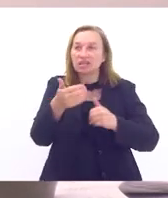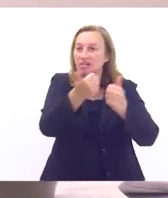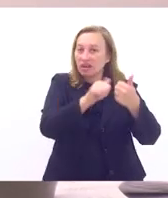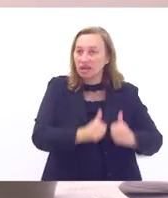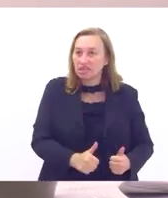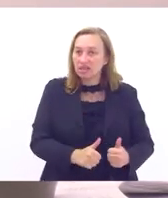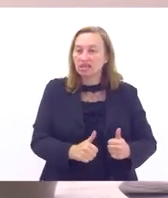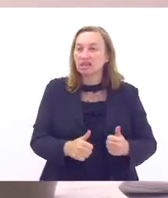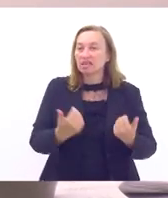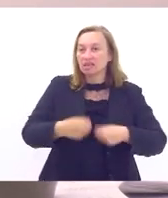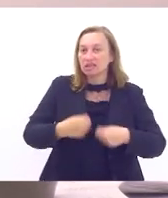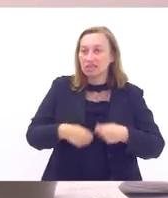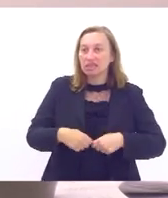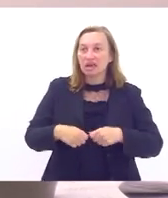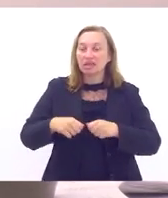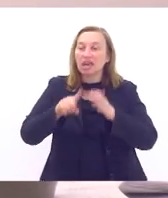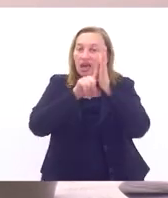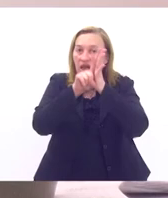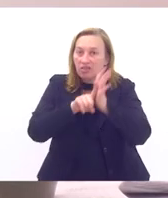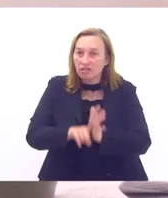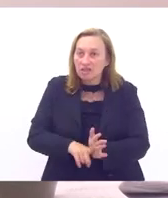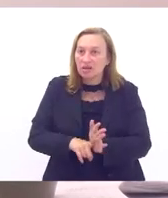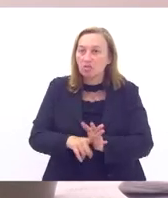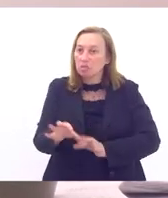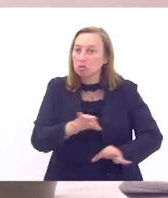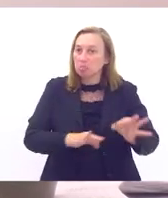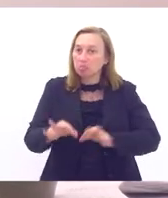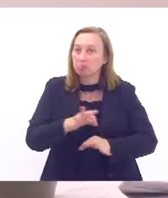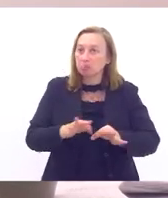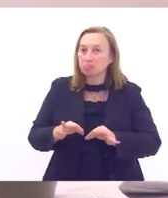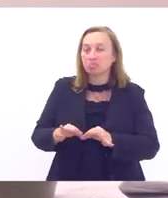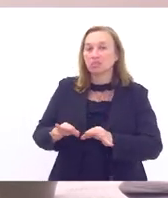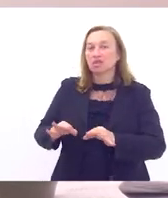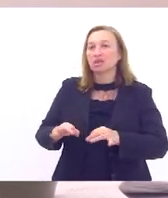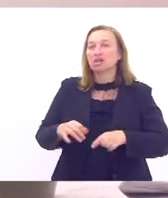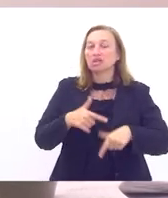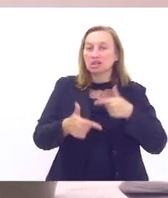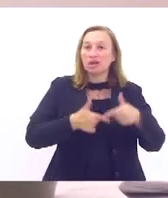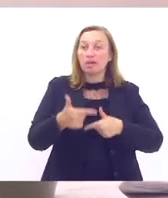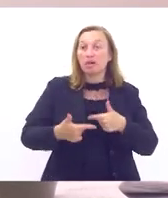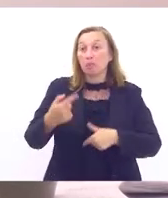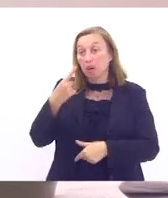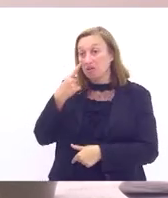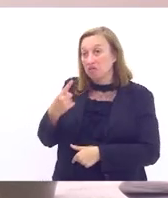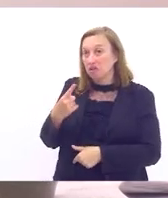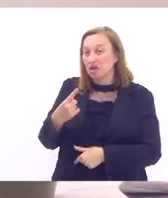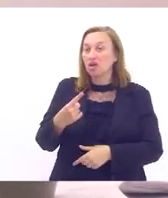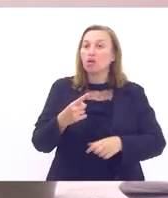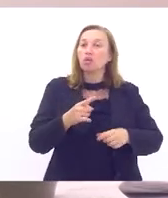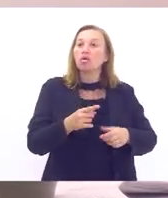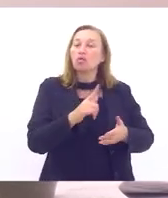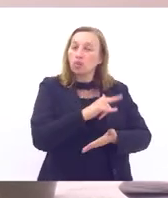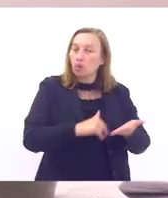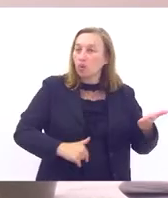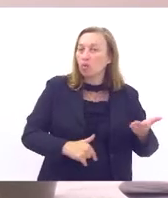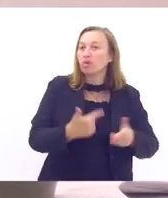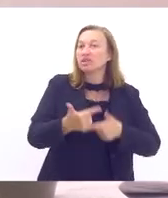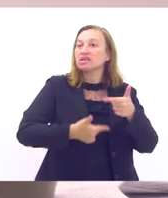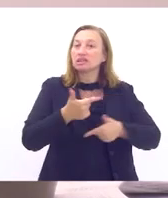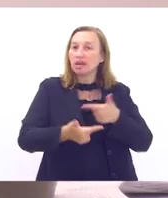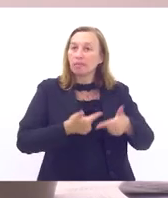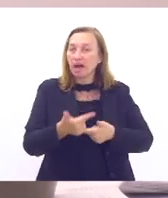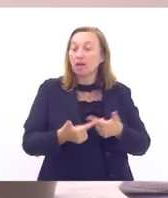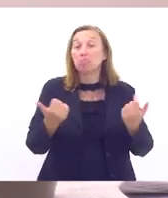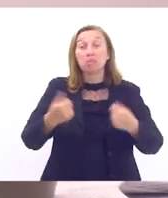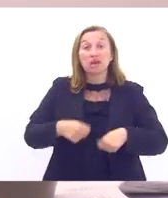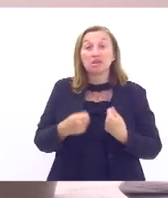necessidade de revisão das ações previstas no plano de trabalho do termo de cooperação. Então, para rever o termo de trabalho, o plano de trabalho do termo de cooperação, é